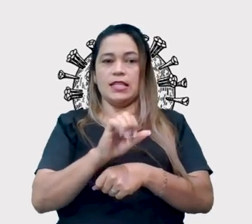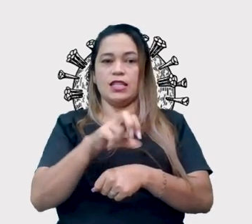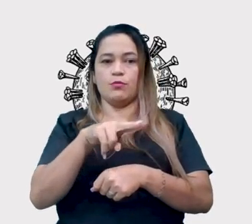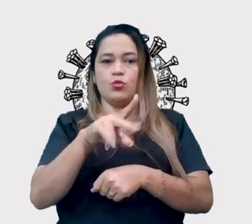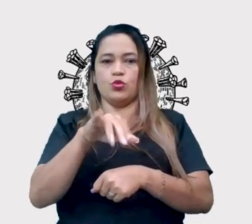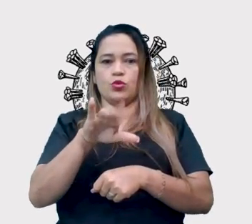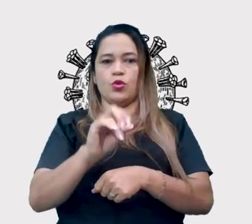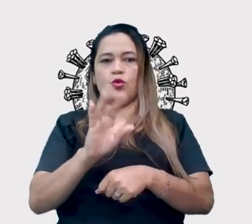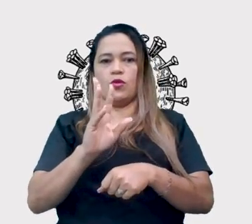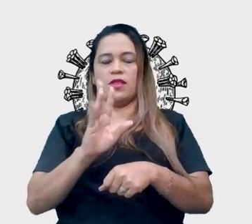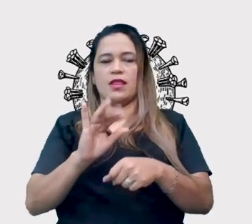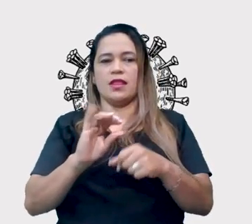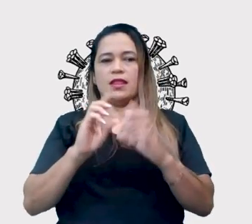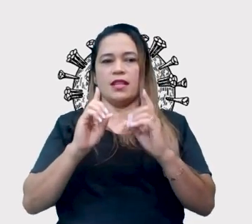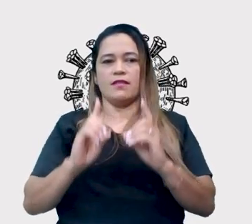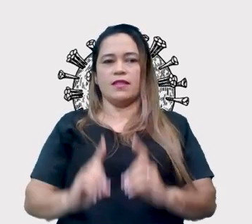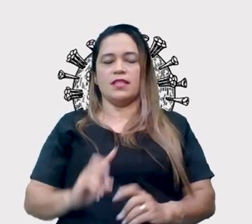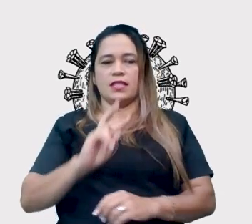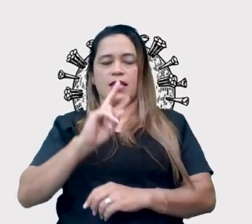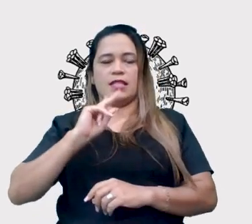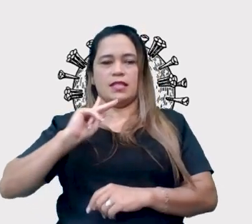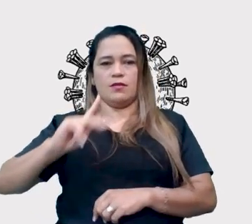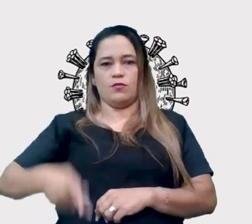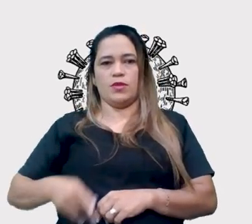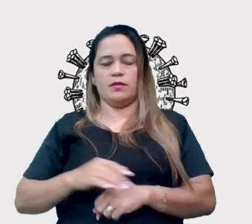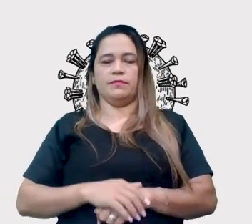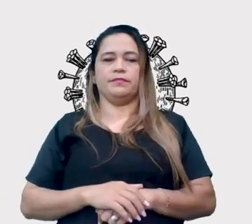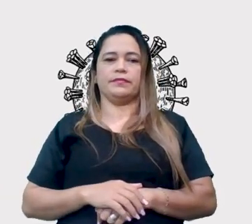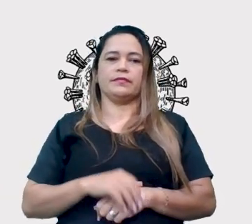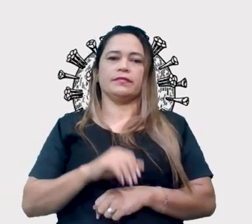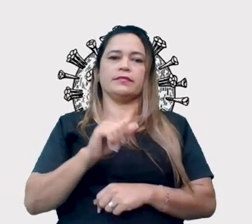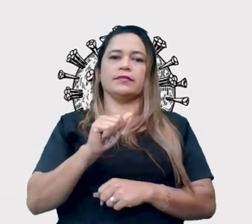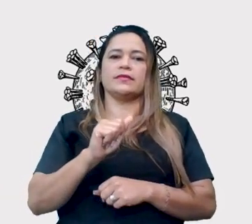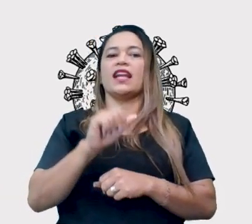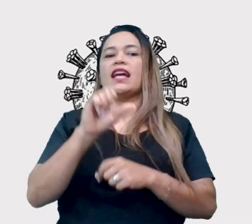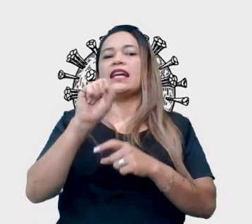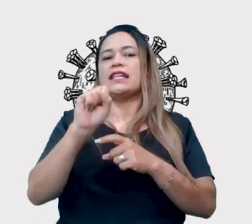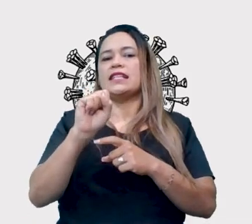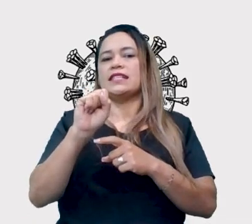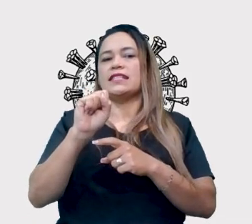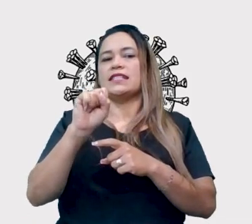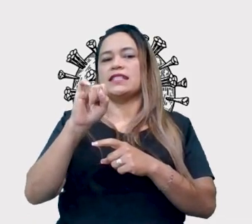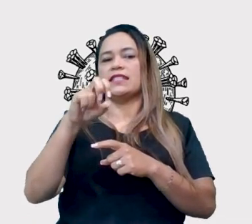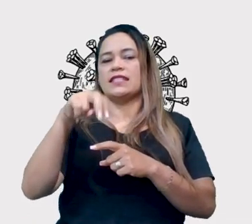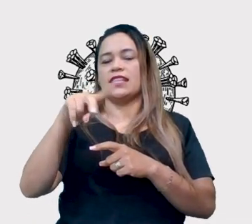imunodeficiência humana. E AIDS significa síndrome da